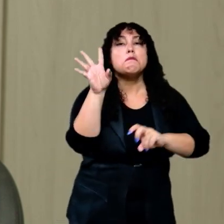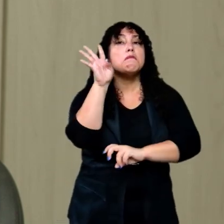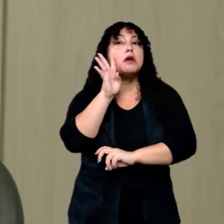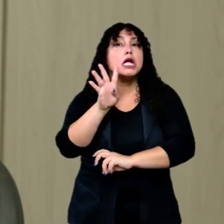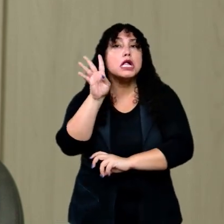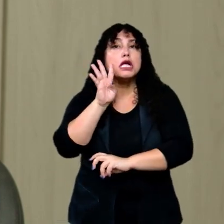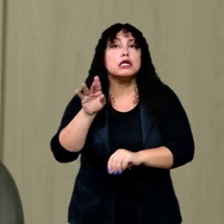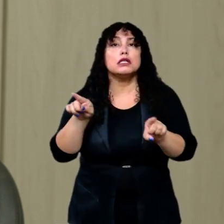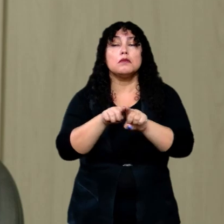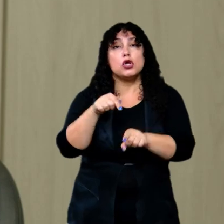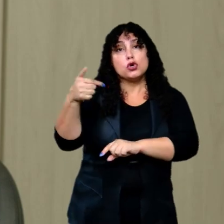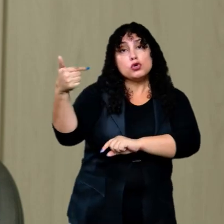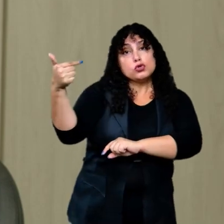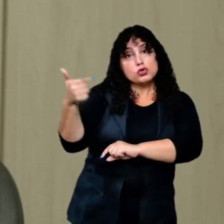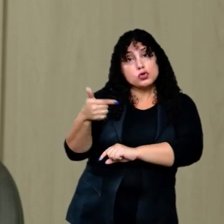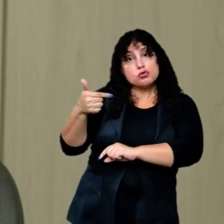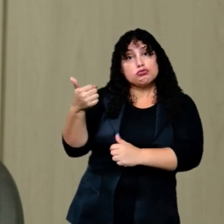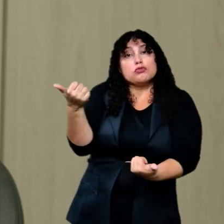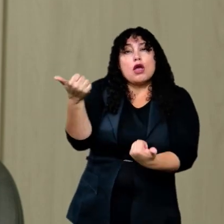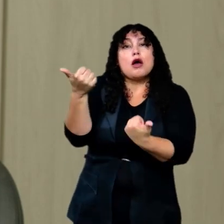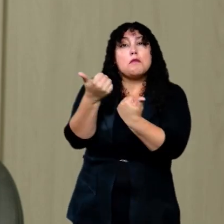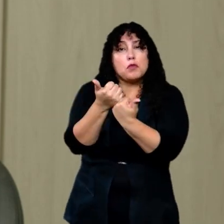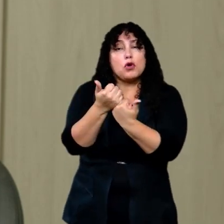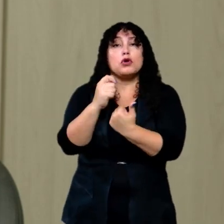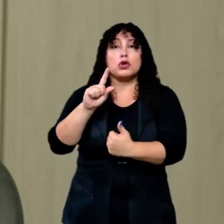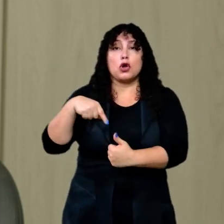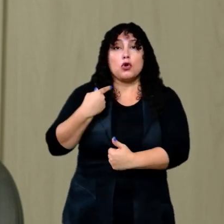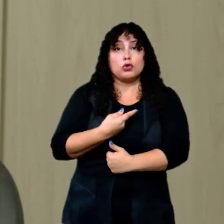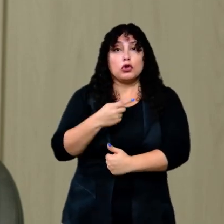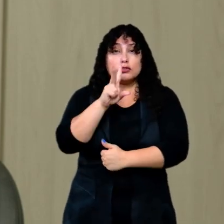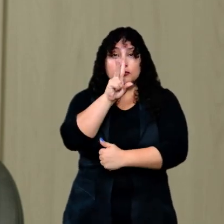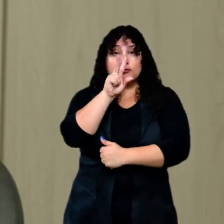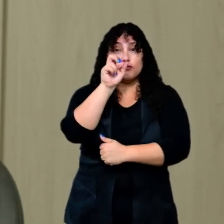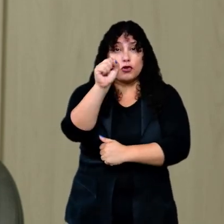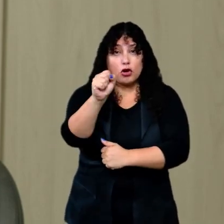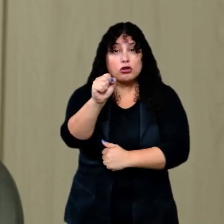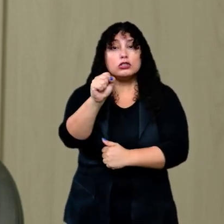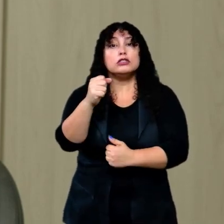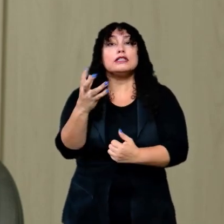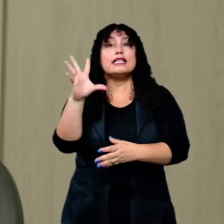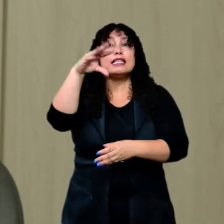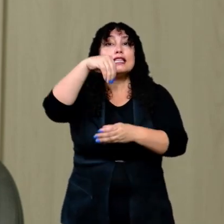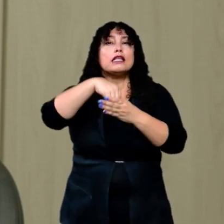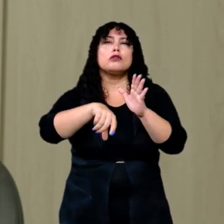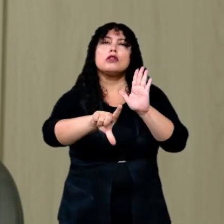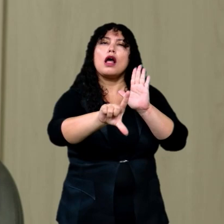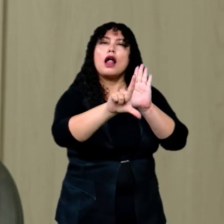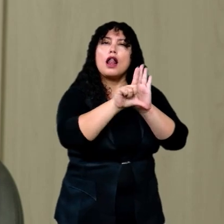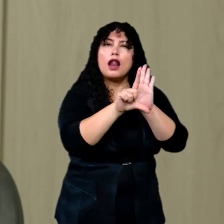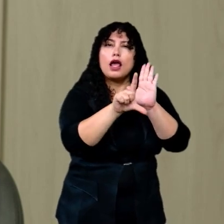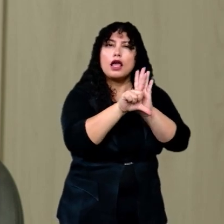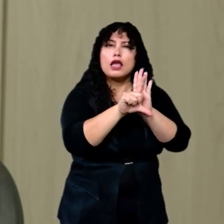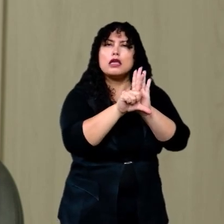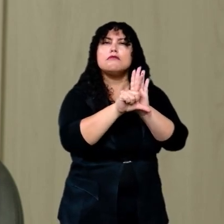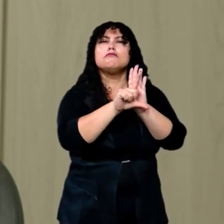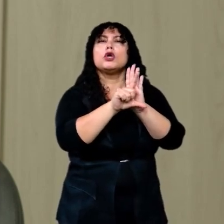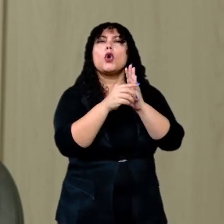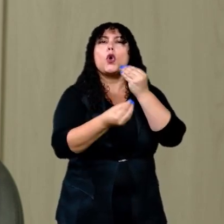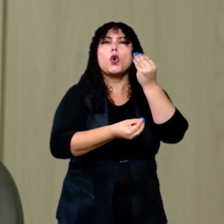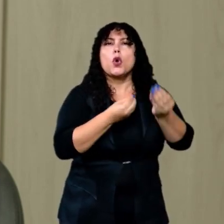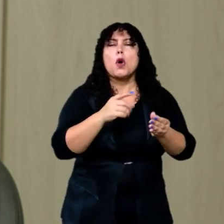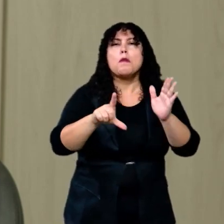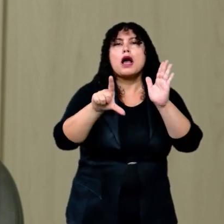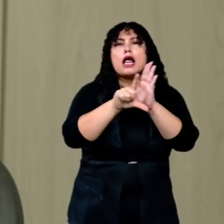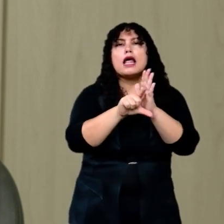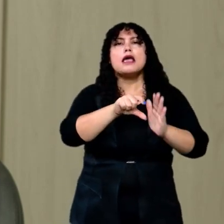bacana. E um segundo braço, que eu acho que até é o nosso braço mais forte, que é o braço dentro do legislativo. Então, leis como a Lei